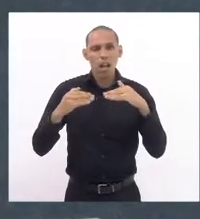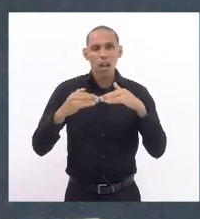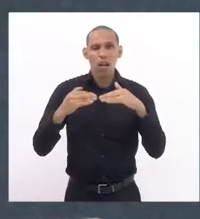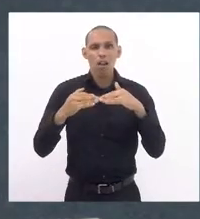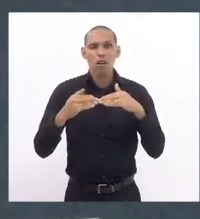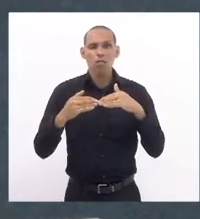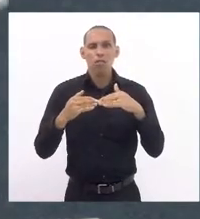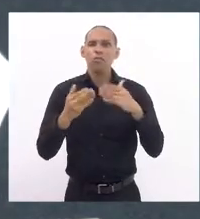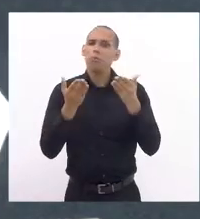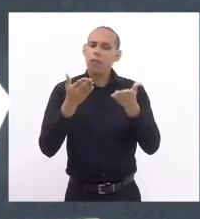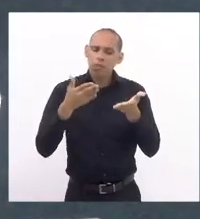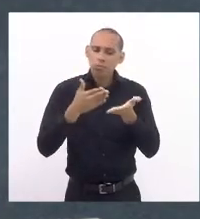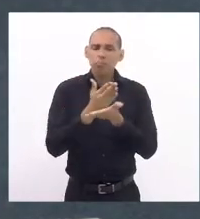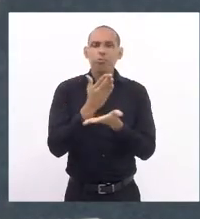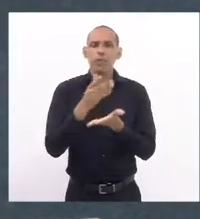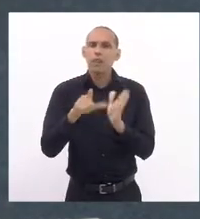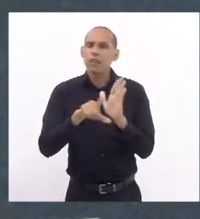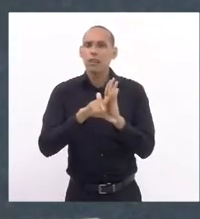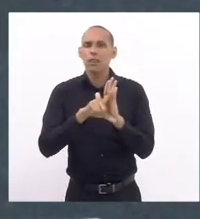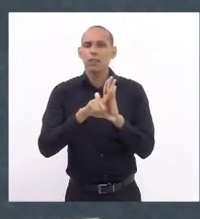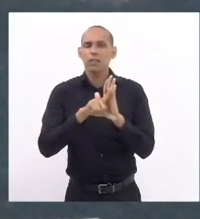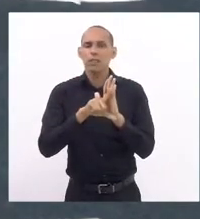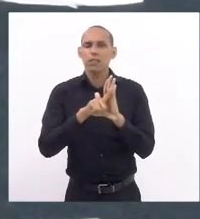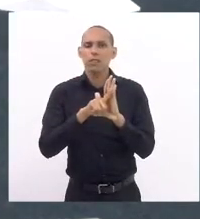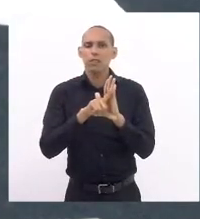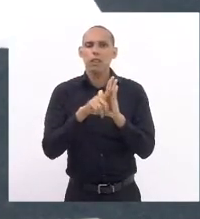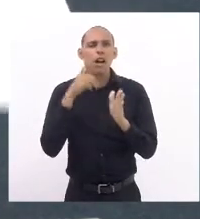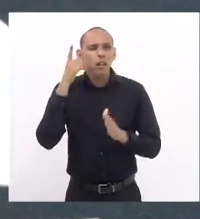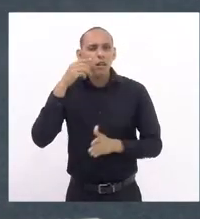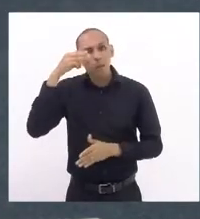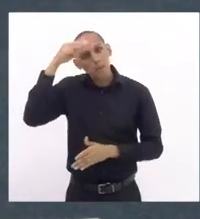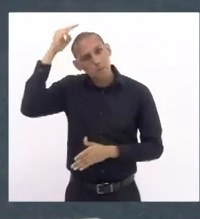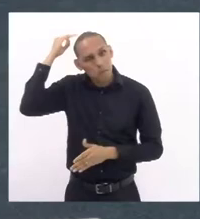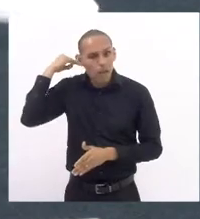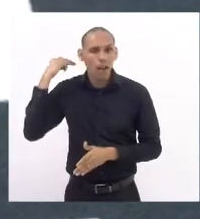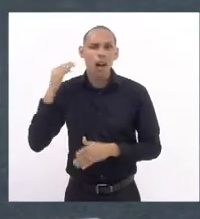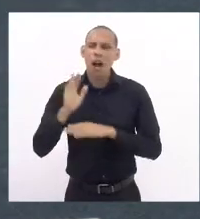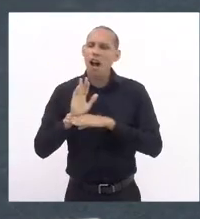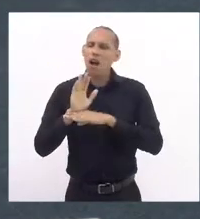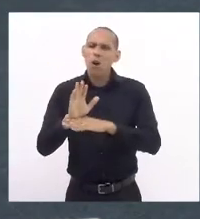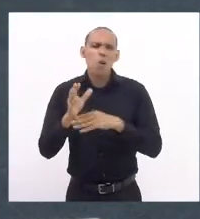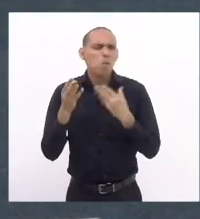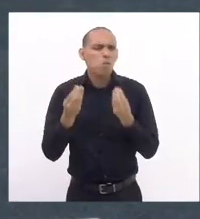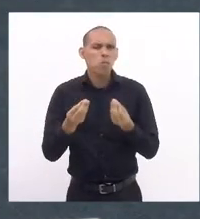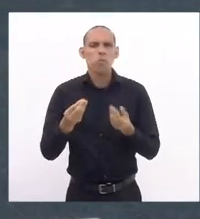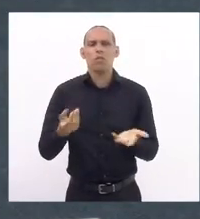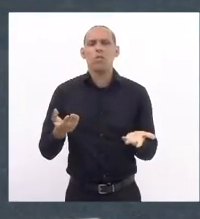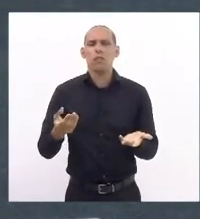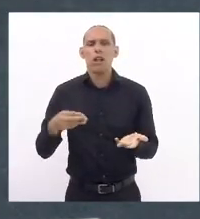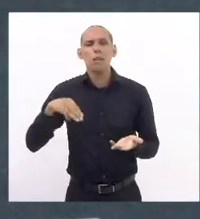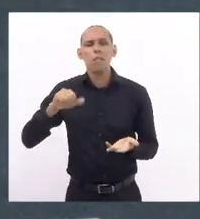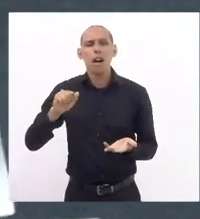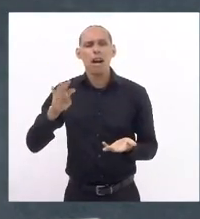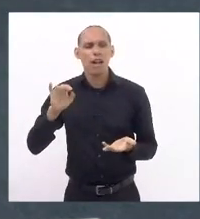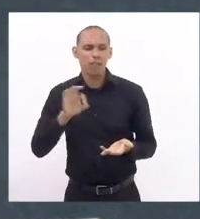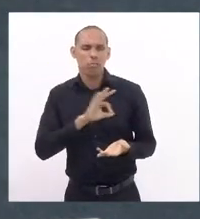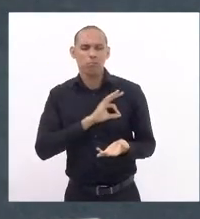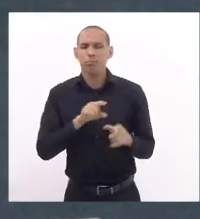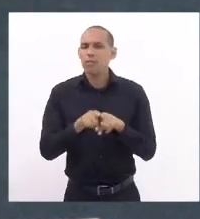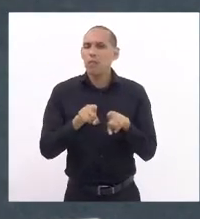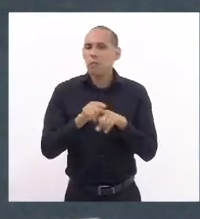Vossa Excelência aprovou a lei. Deputado Márcio Pacheco ajudou muito, deputada Marta Rocha, todos